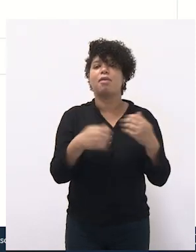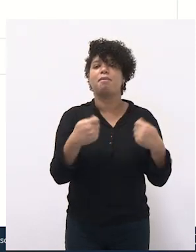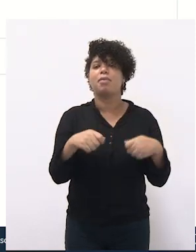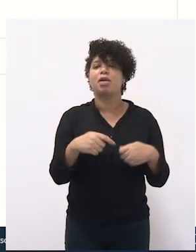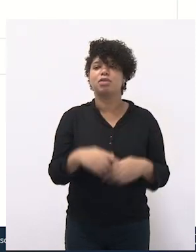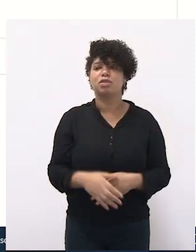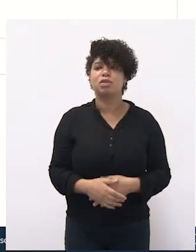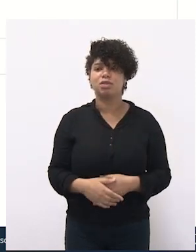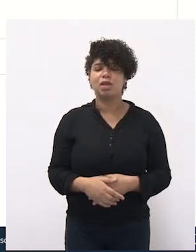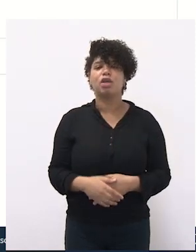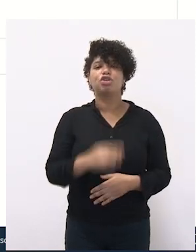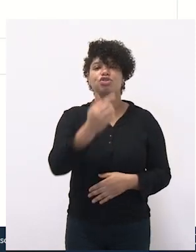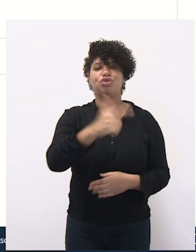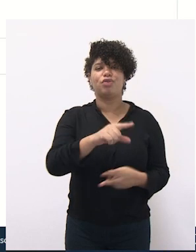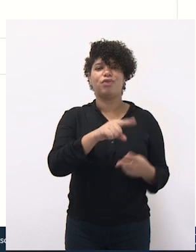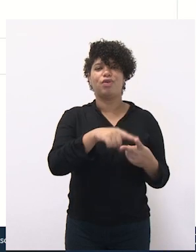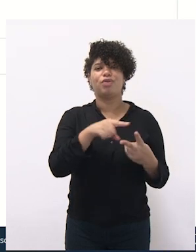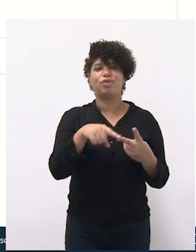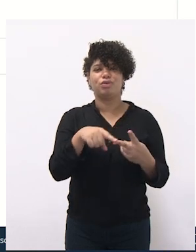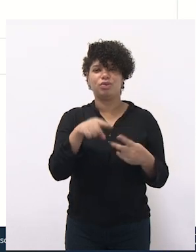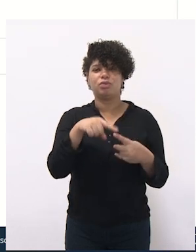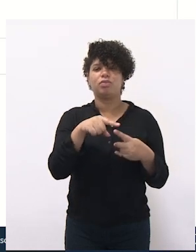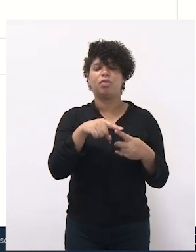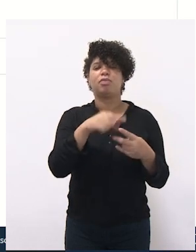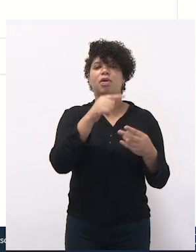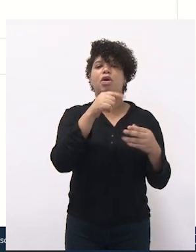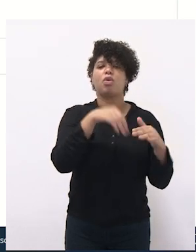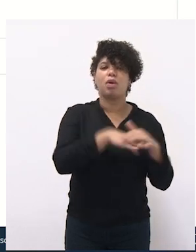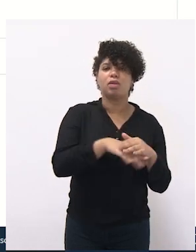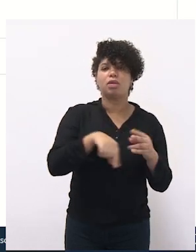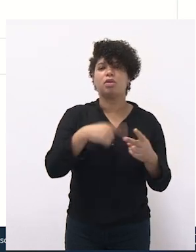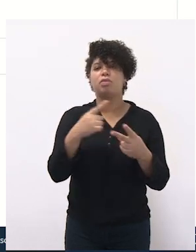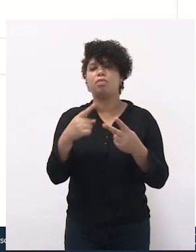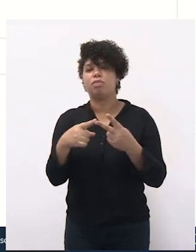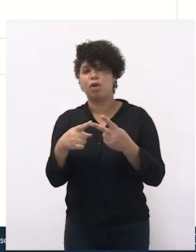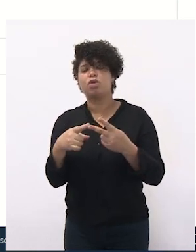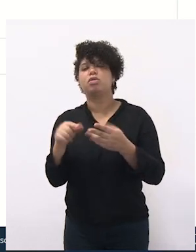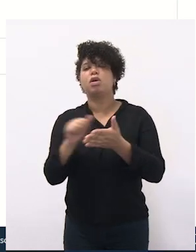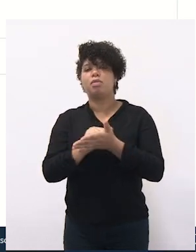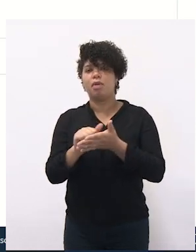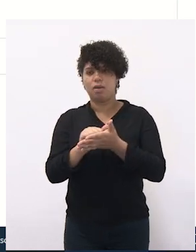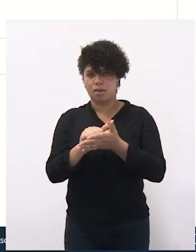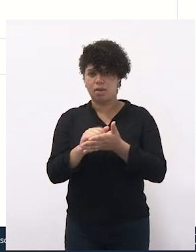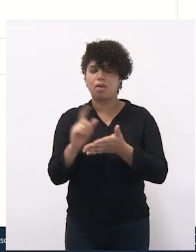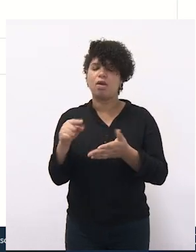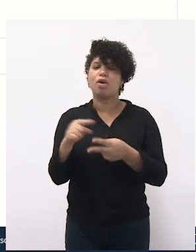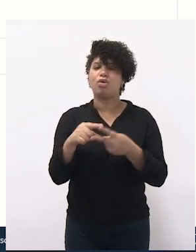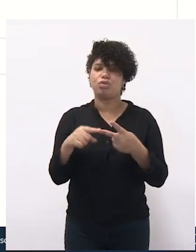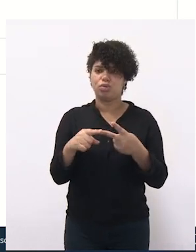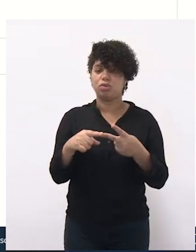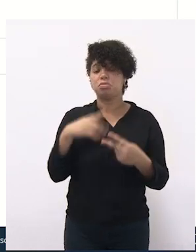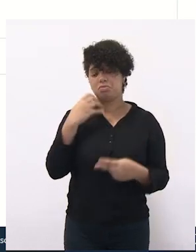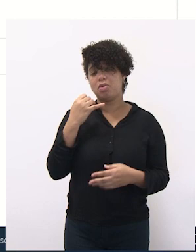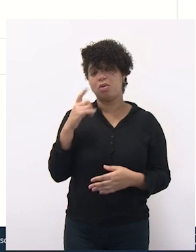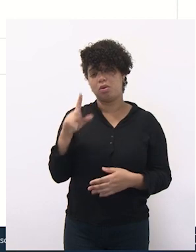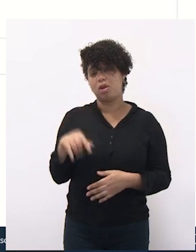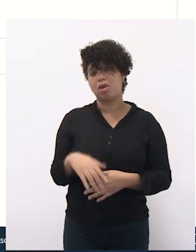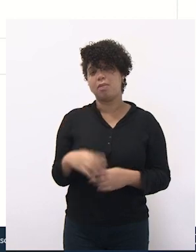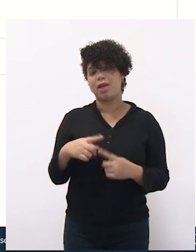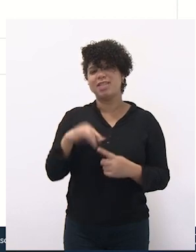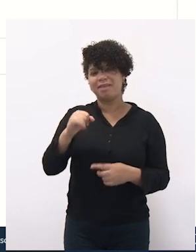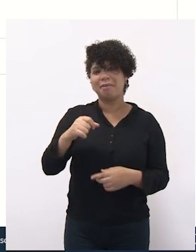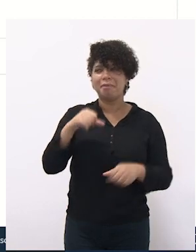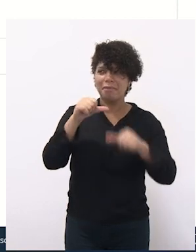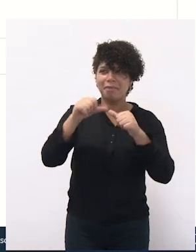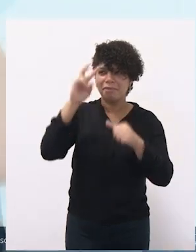de double check, né? Então você vai, exclui, depois você arquiva, depois você exclui. Então é legal que você tem